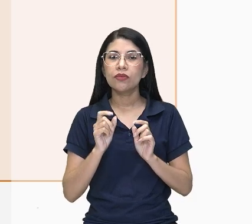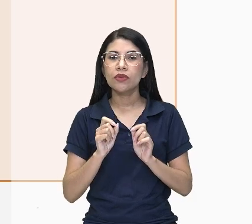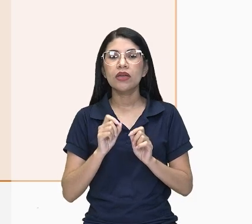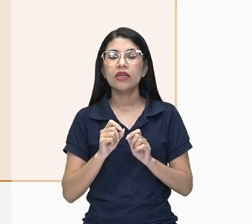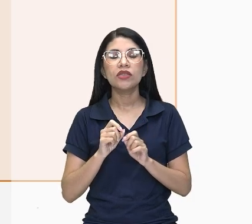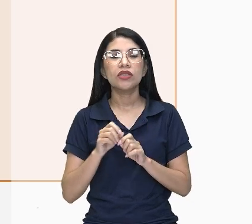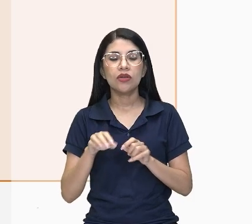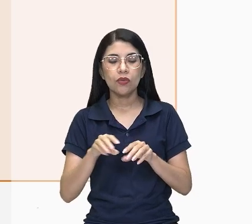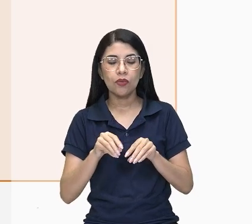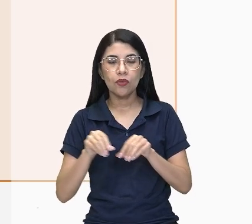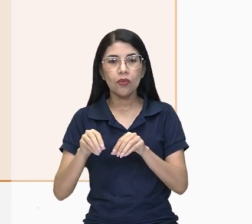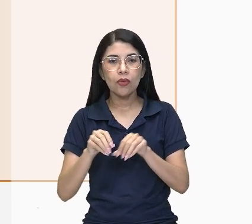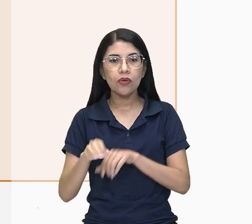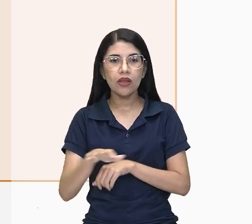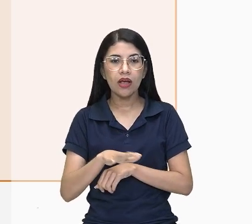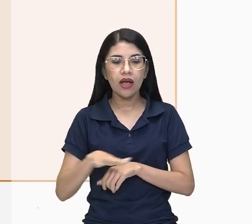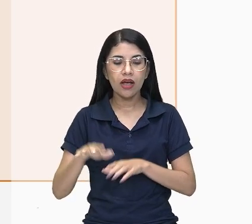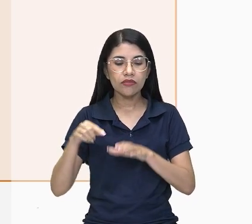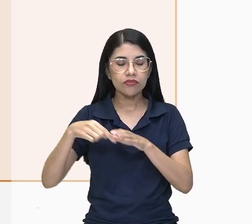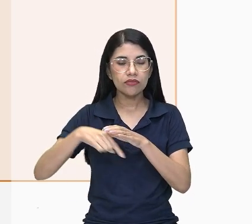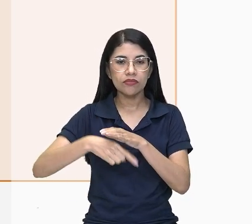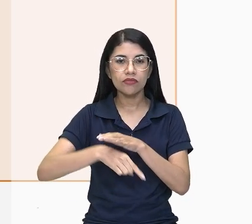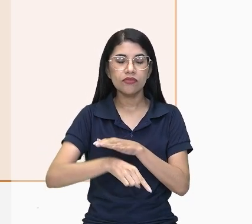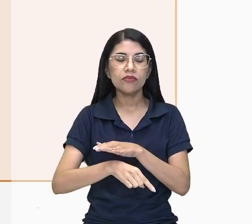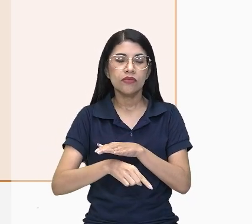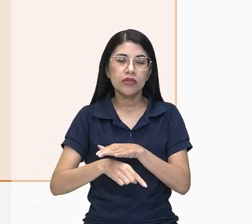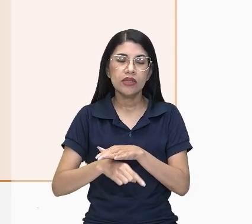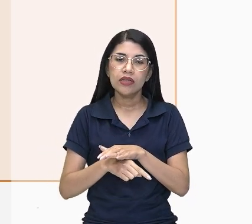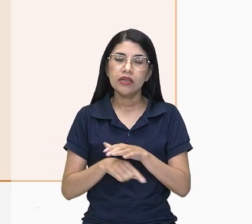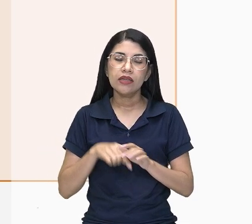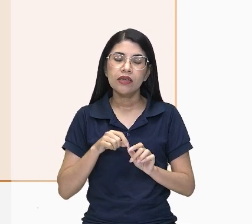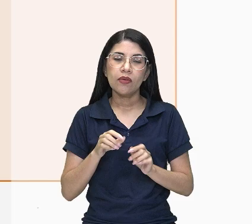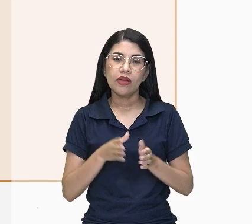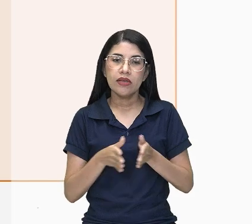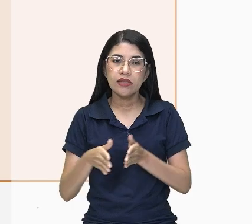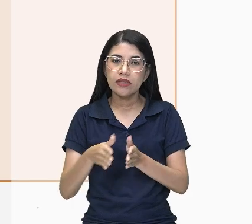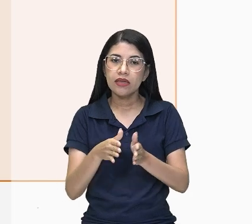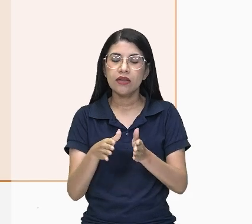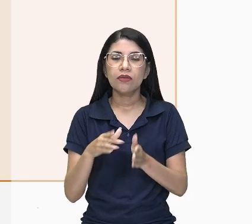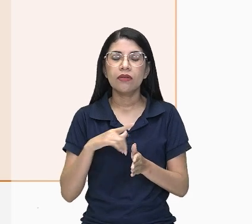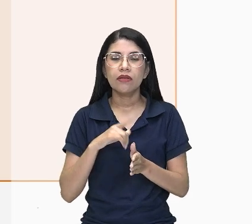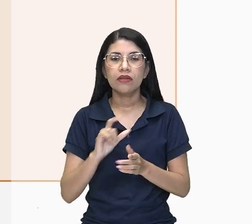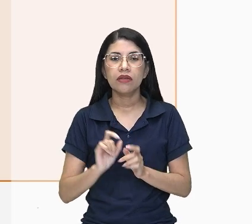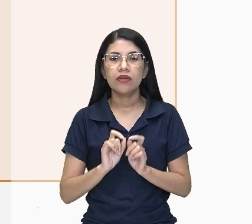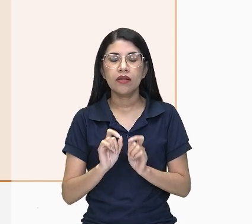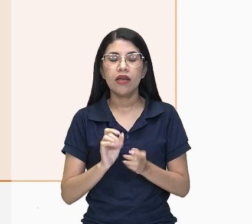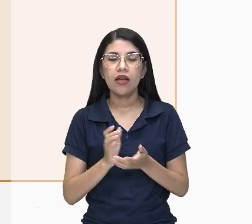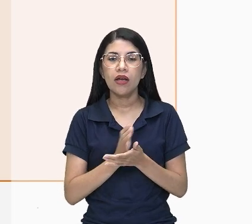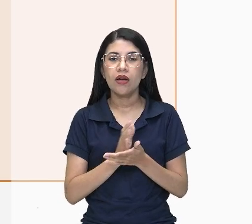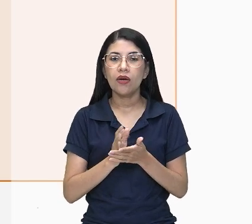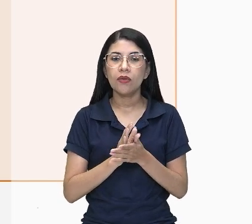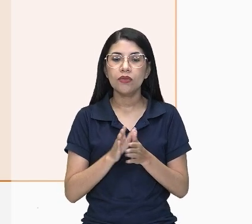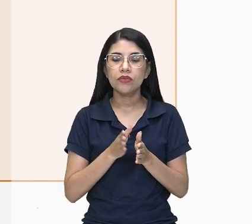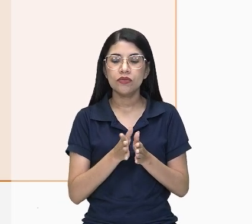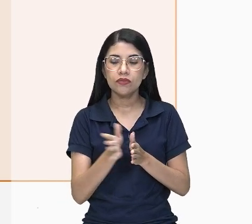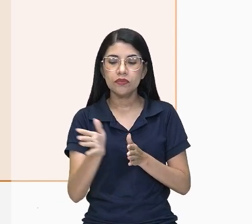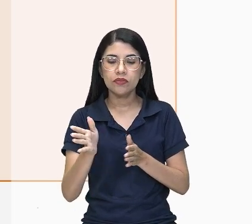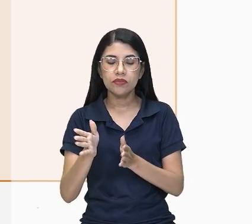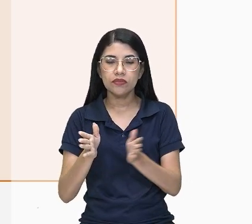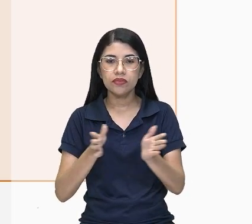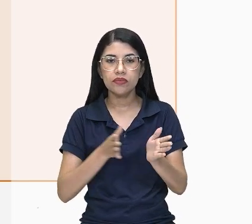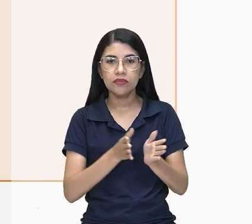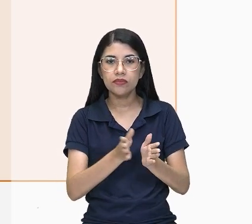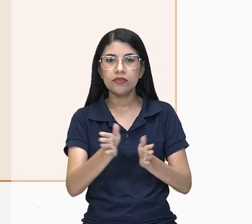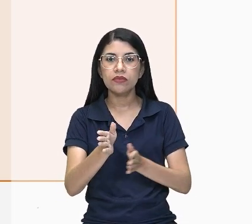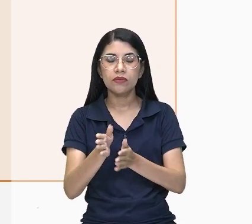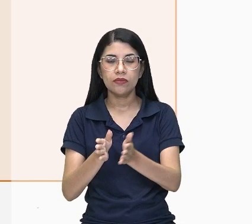de flutuação. Então, esses canais, eles têm ali algumas ramificações que a